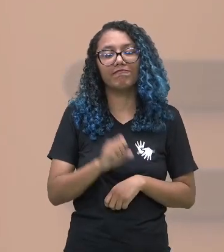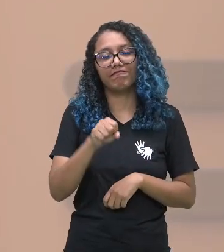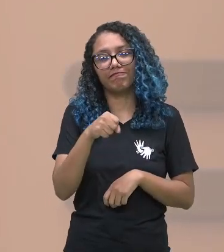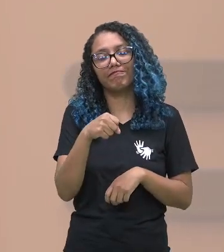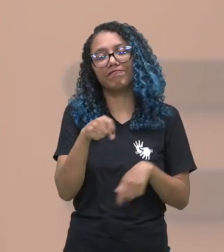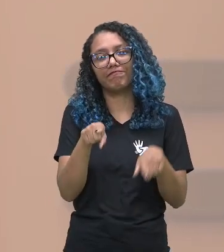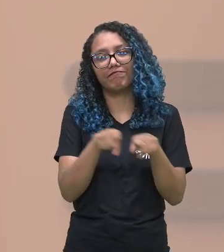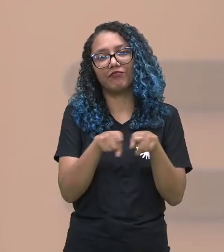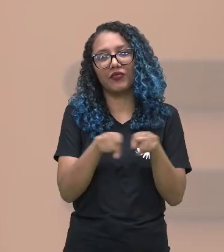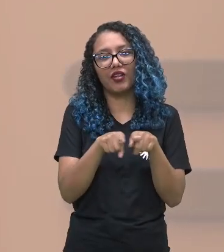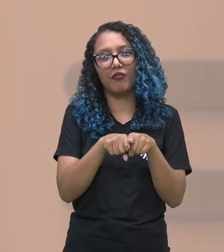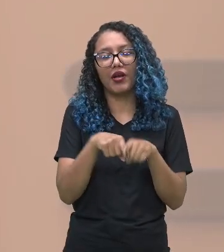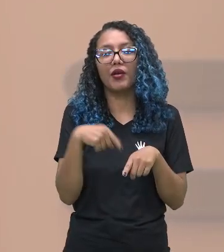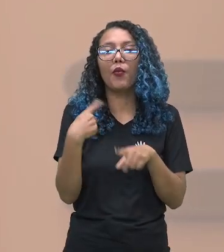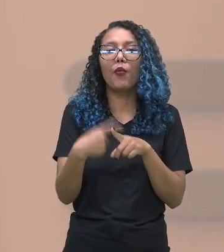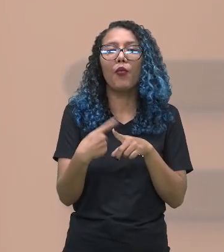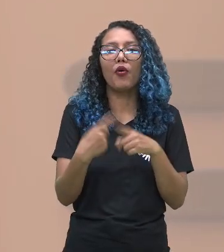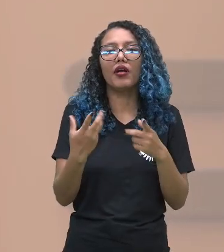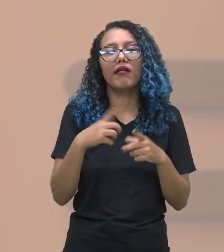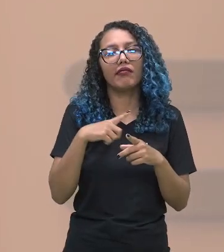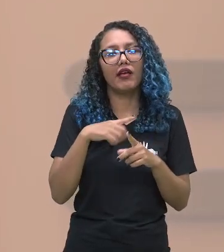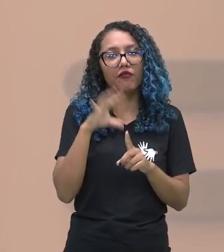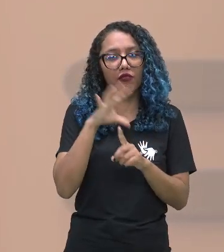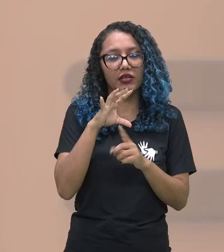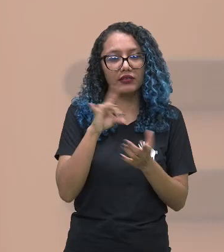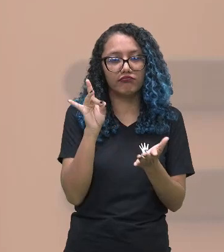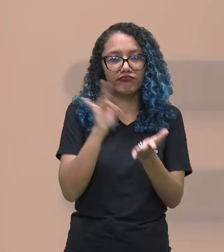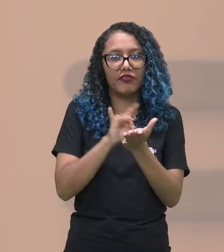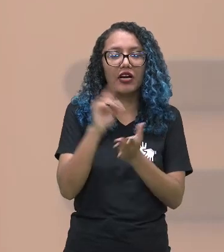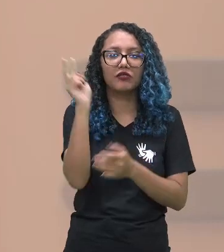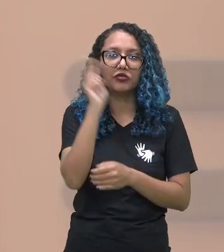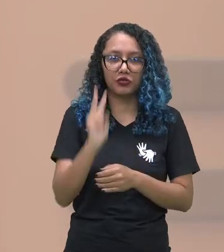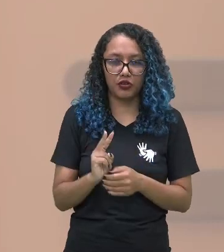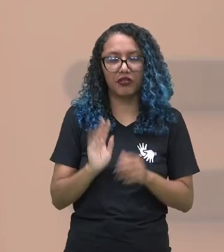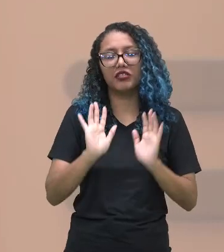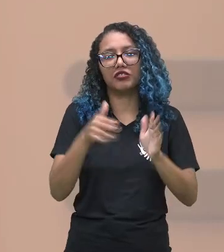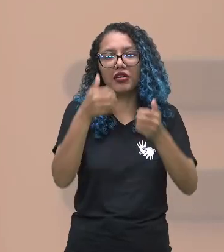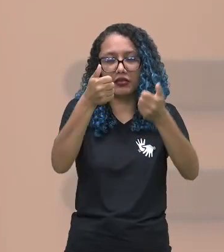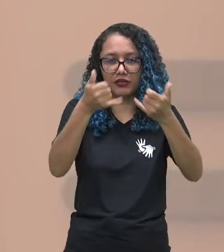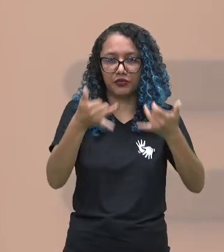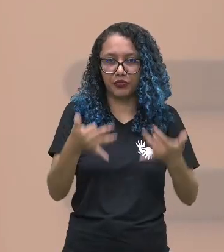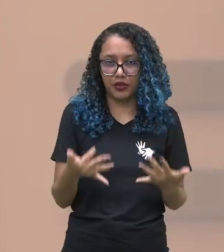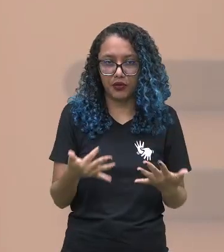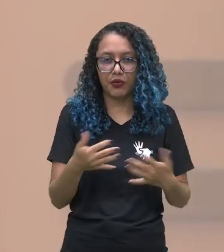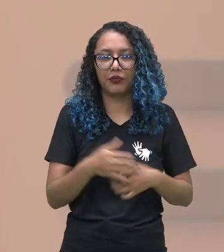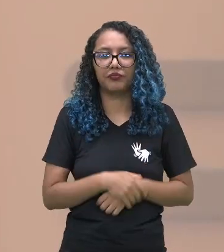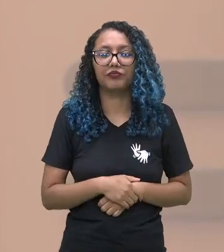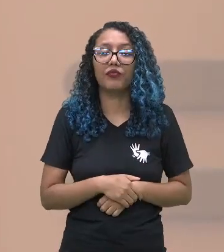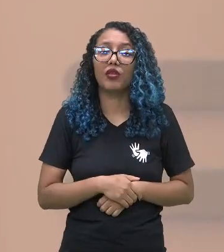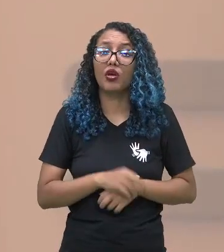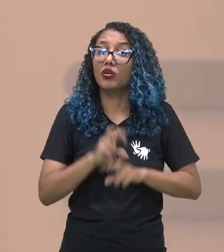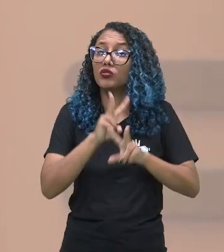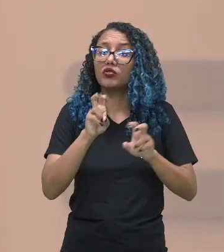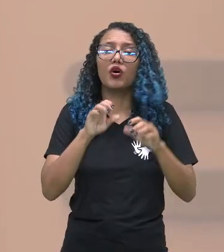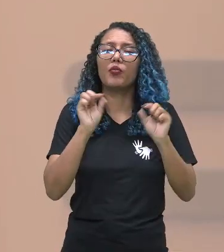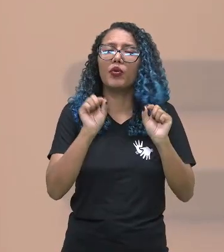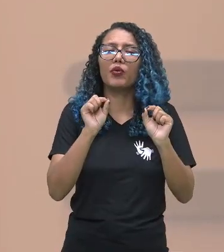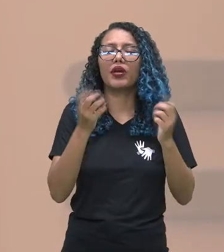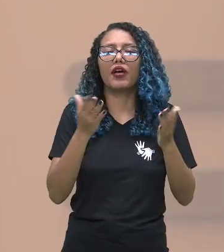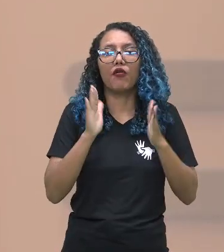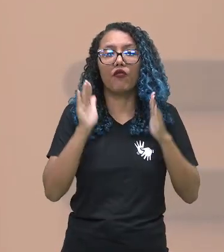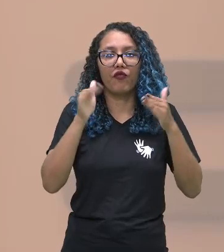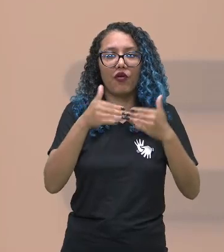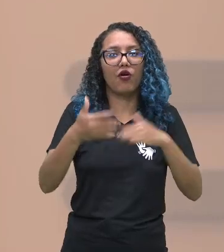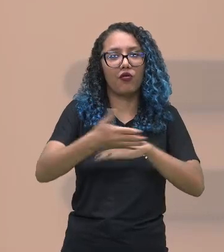se deve a fatos históricos, como ele já bem colocou, que é o sentido da colonização. E aí nós trouxemos